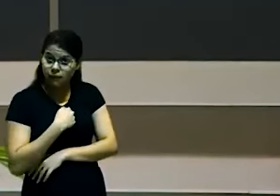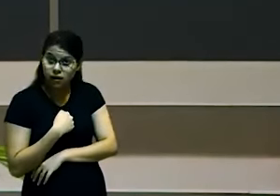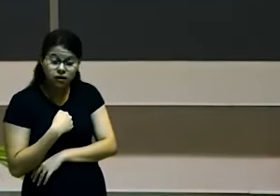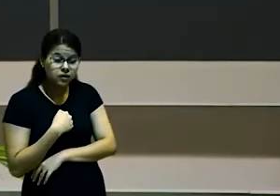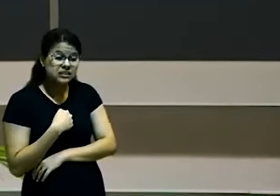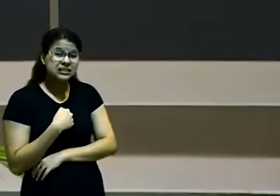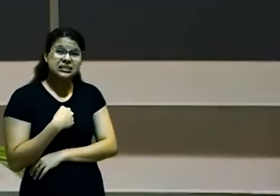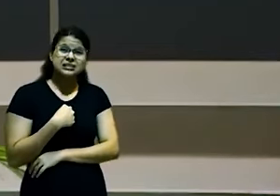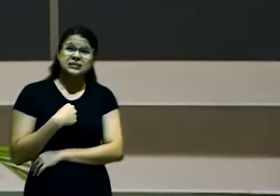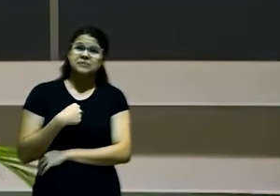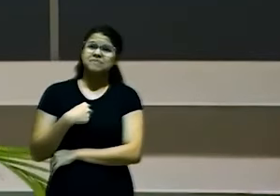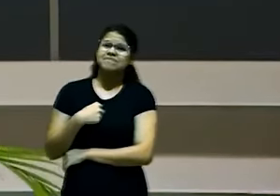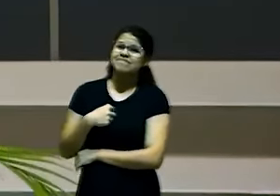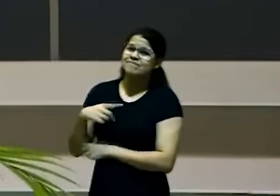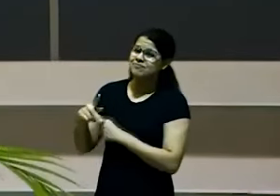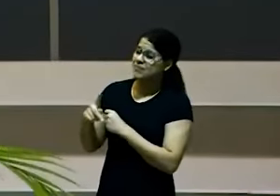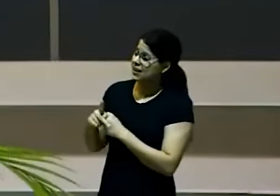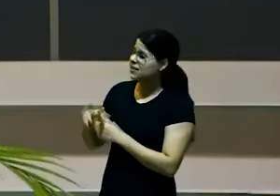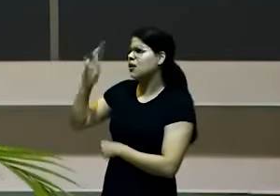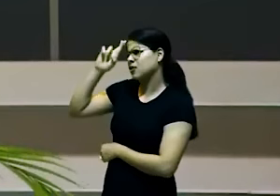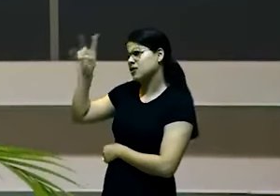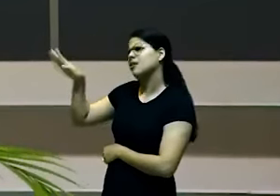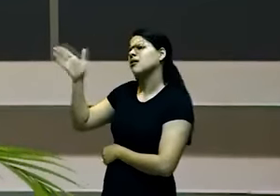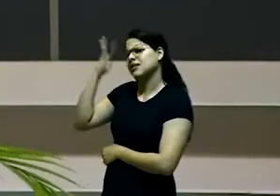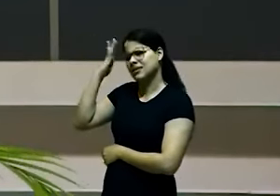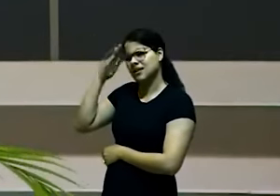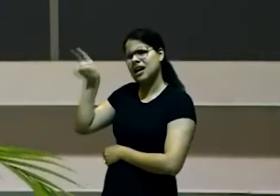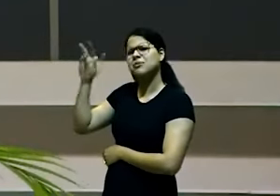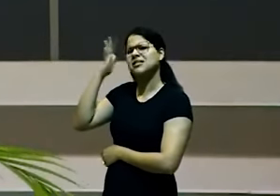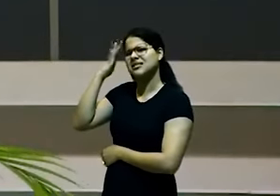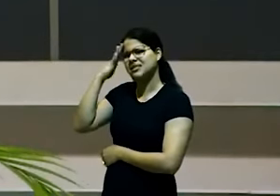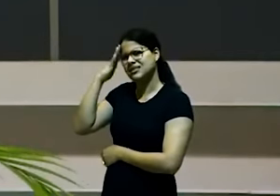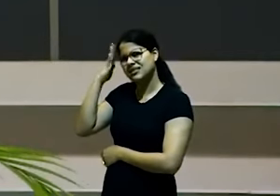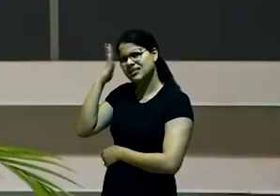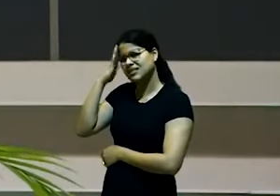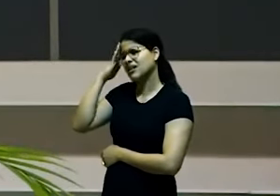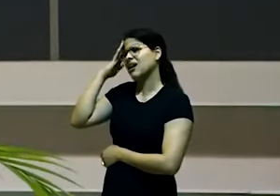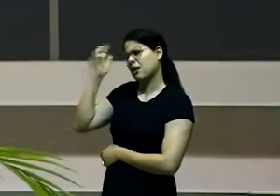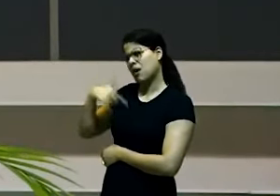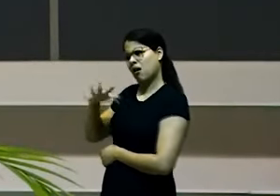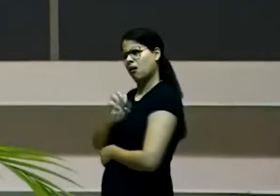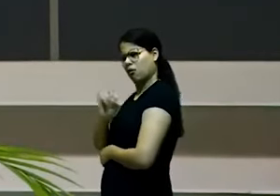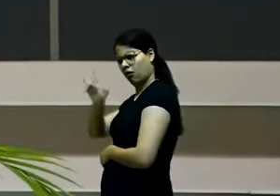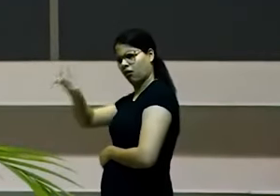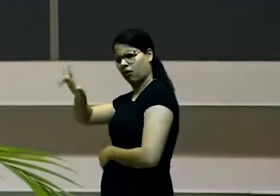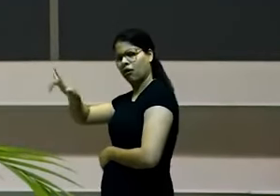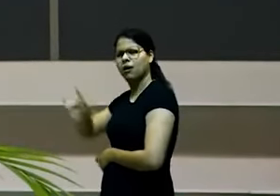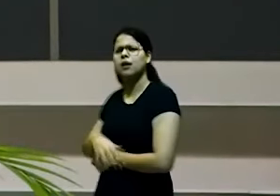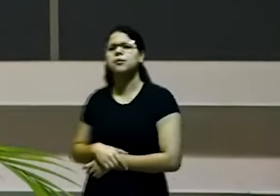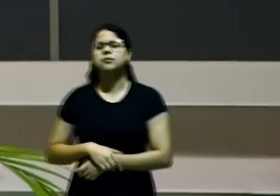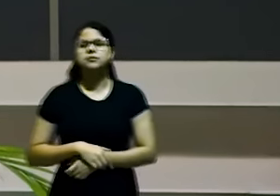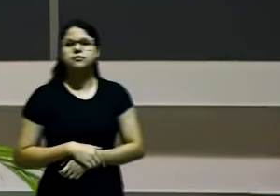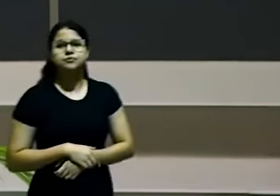amas Senhor Tu sabes que eu te amo então cuida da minha igreja cuida da